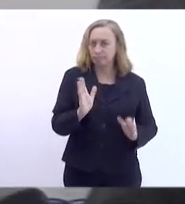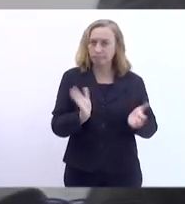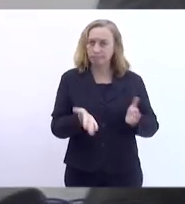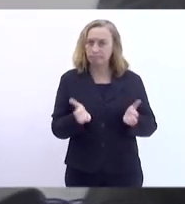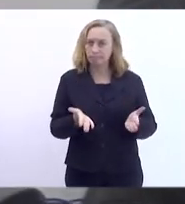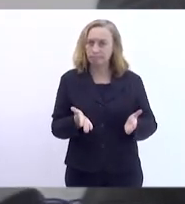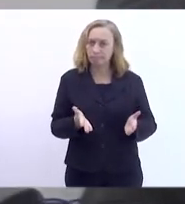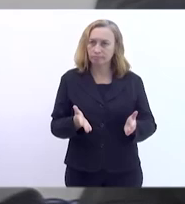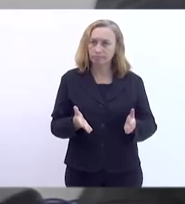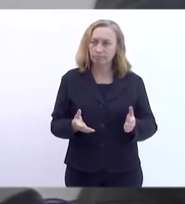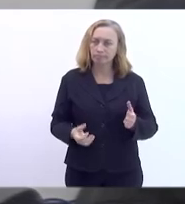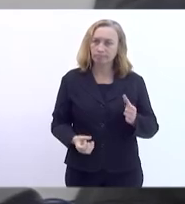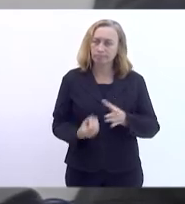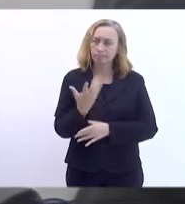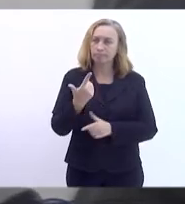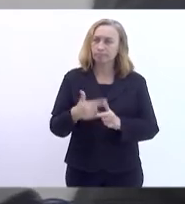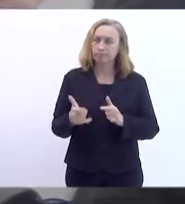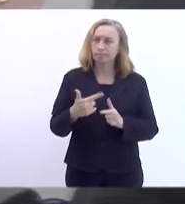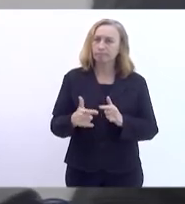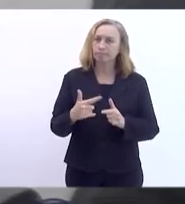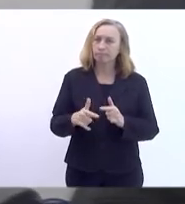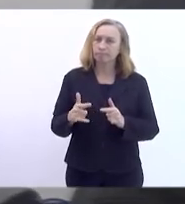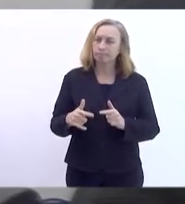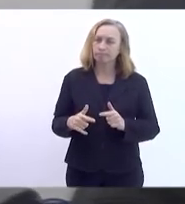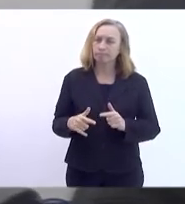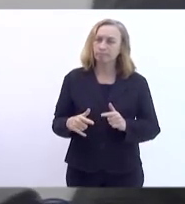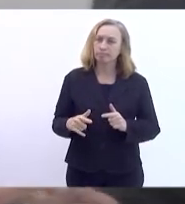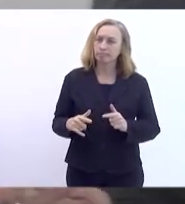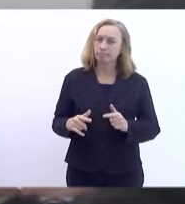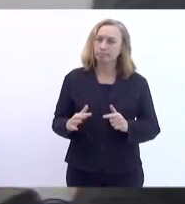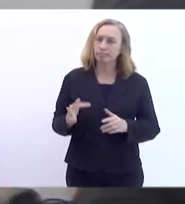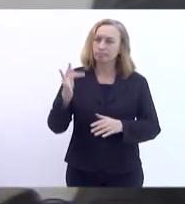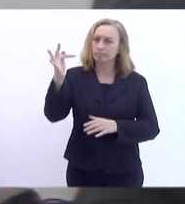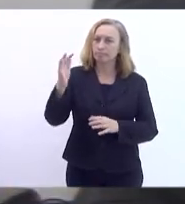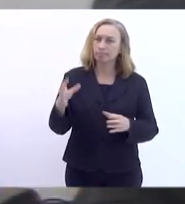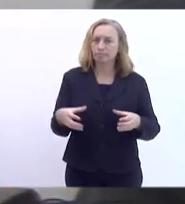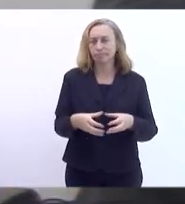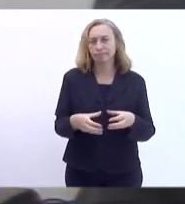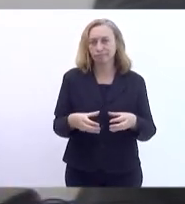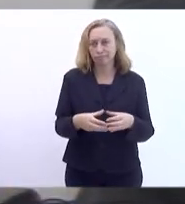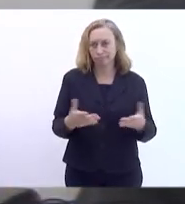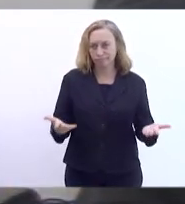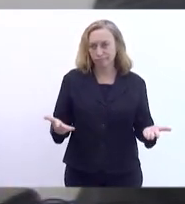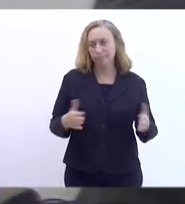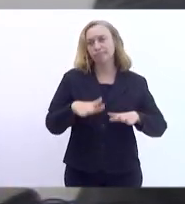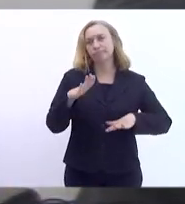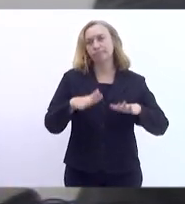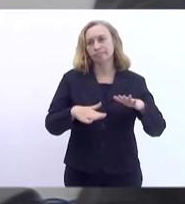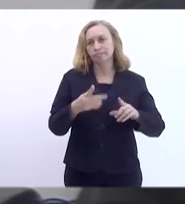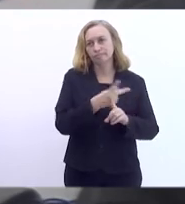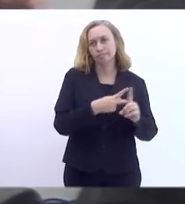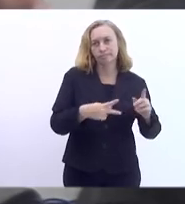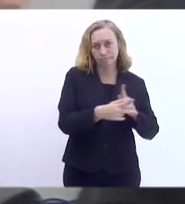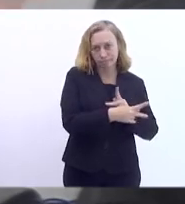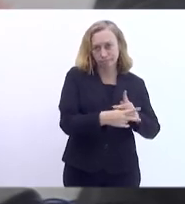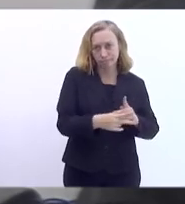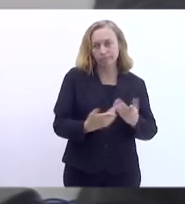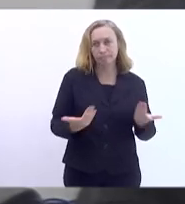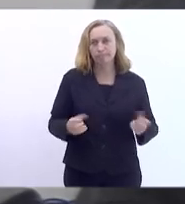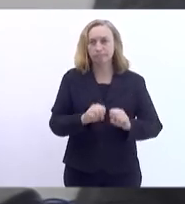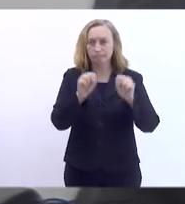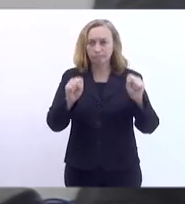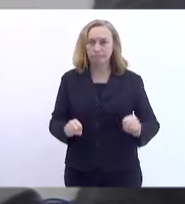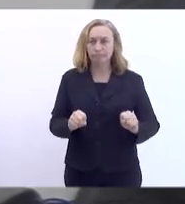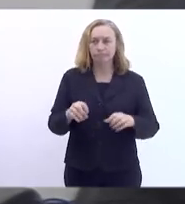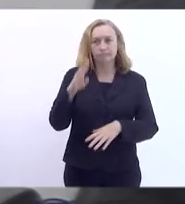se agora e criamos um problema por uma coletividade que depende e do sistema Previdenciário no caso do